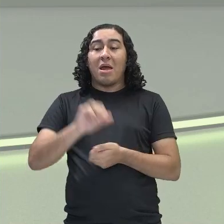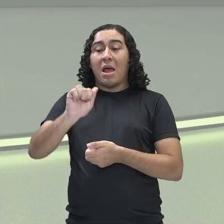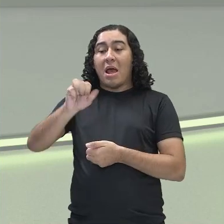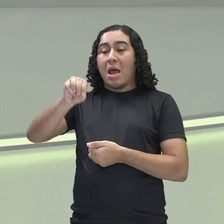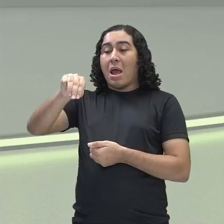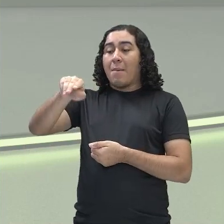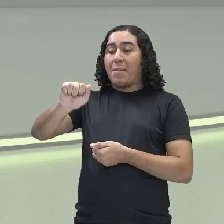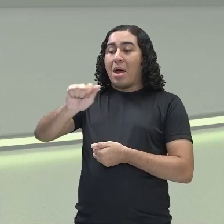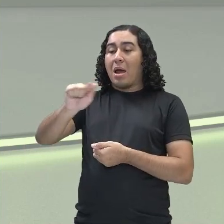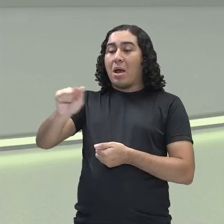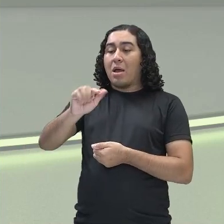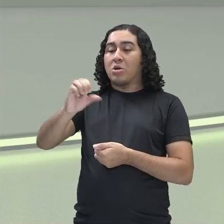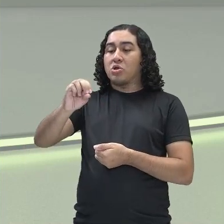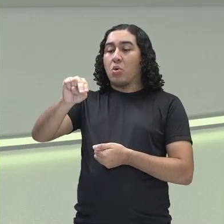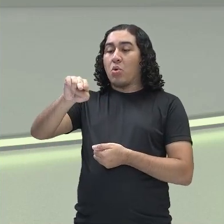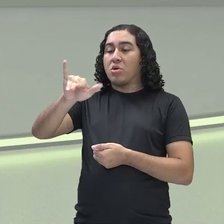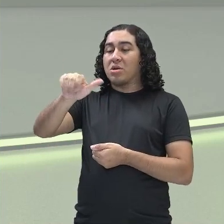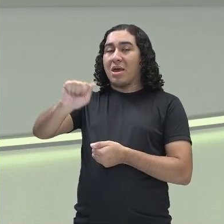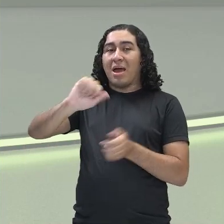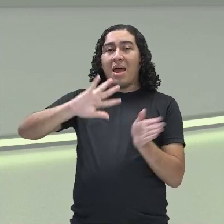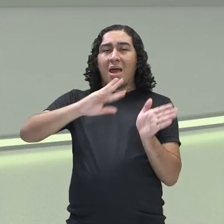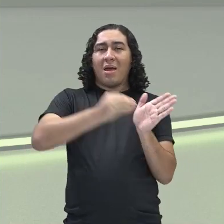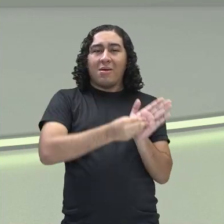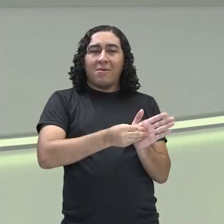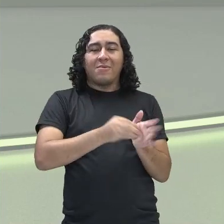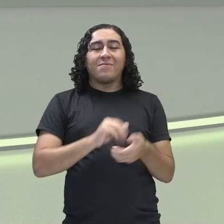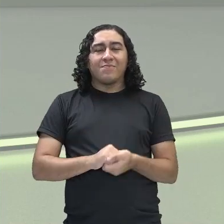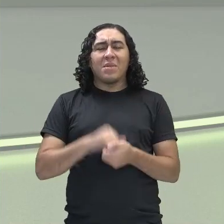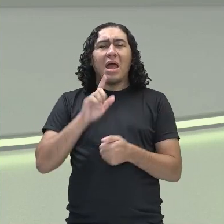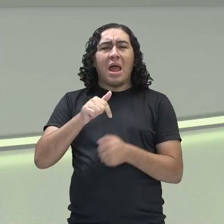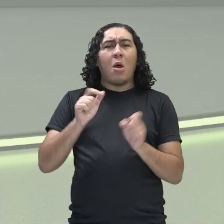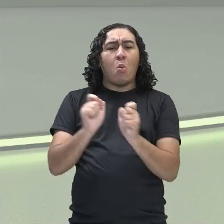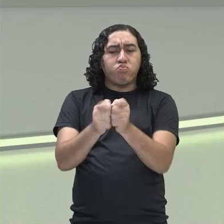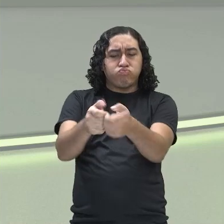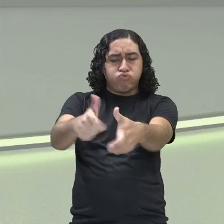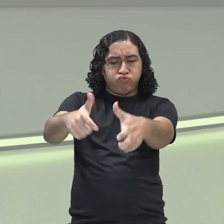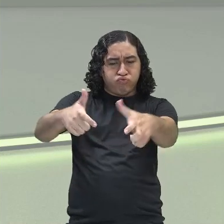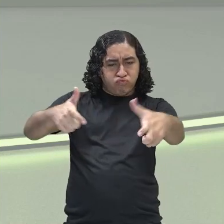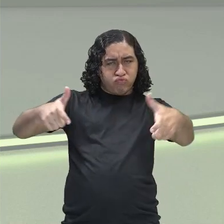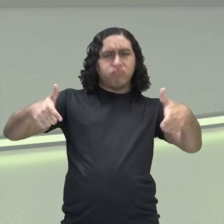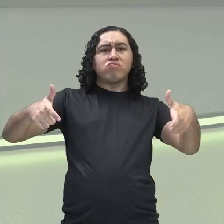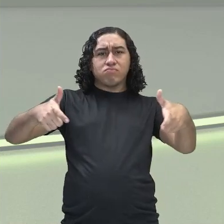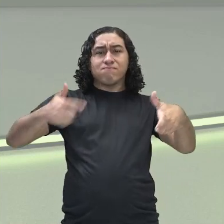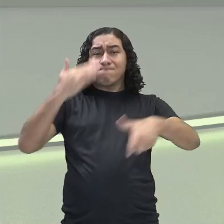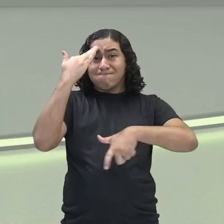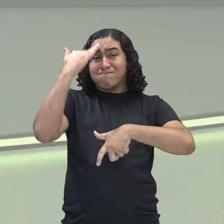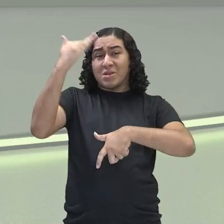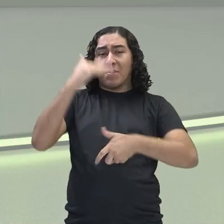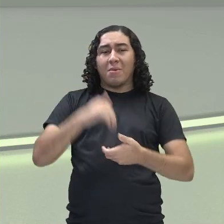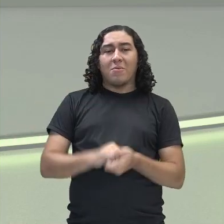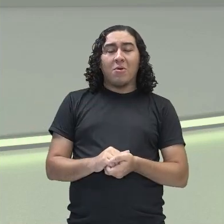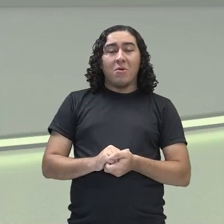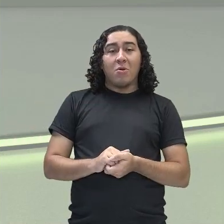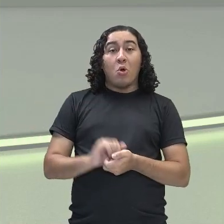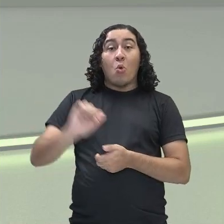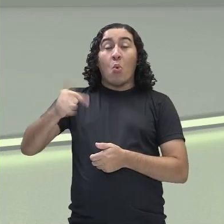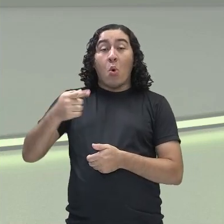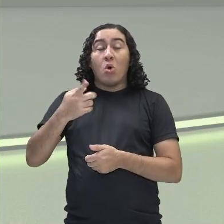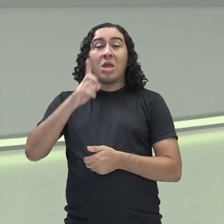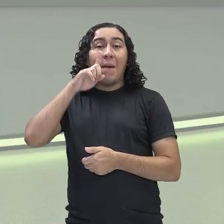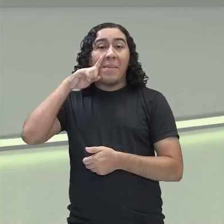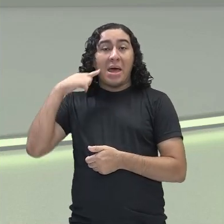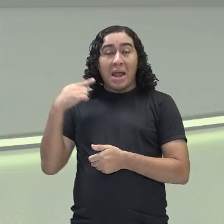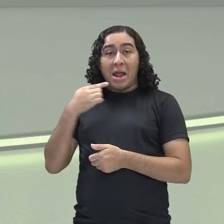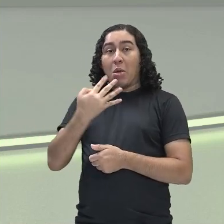A gente já consegue identificar ali a grandiosidade desse bioma. Aqui ao lado, em amarelo claro, eu